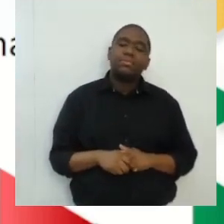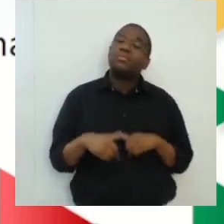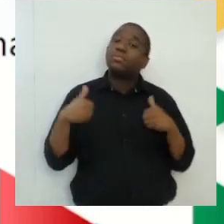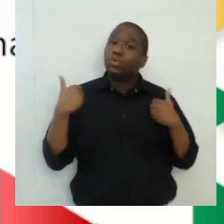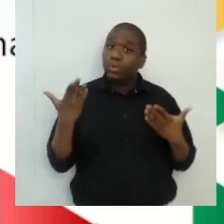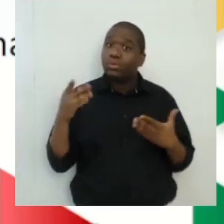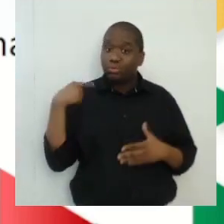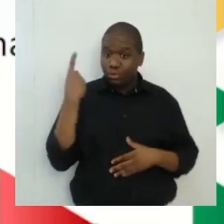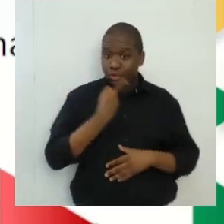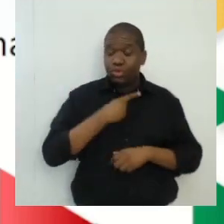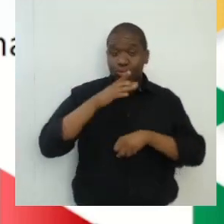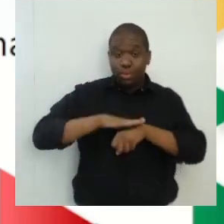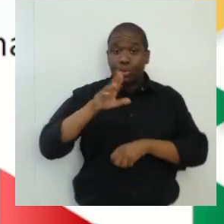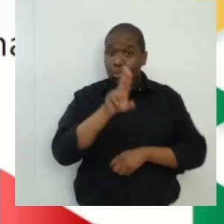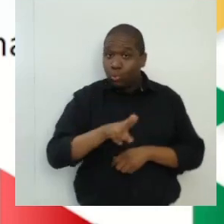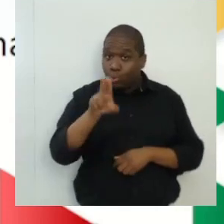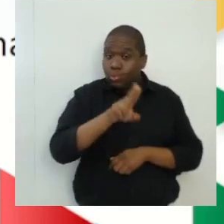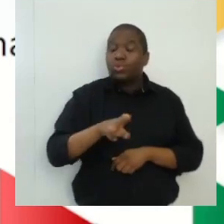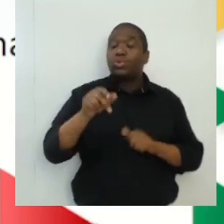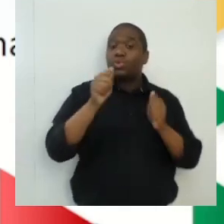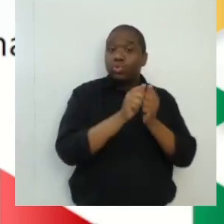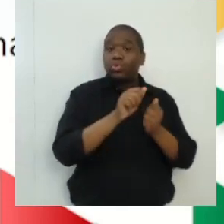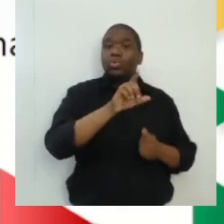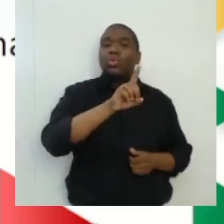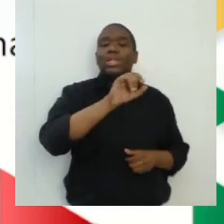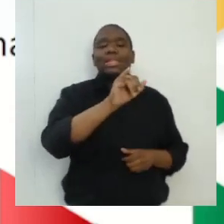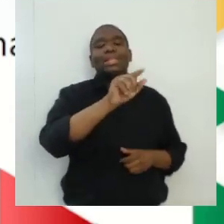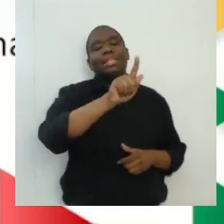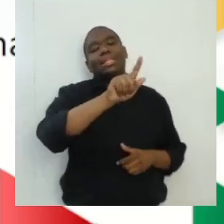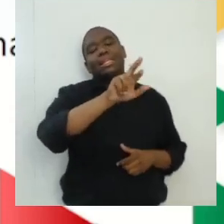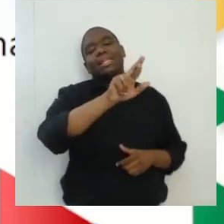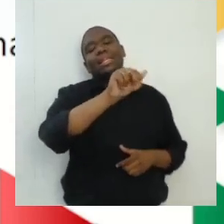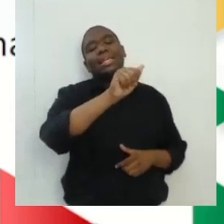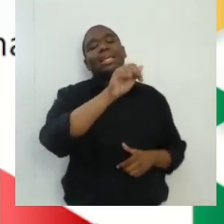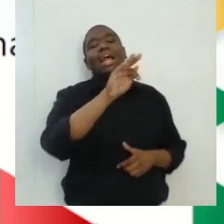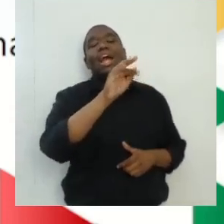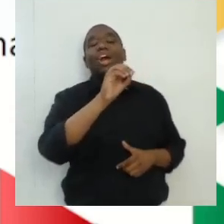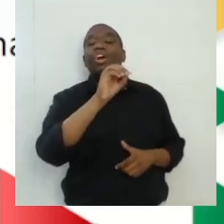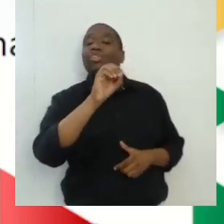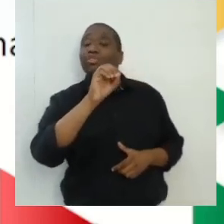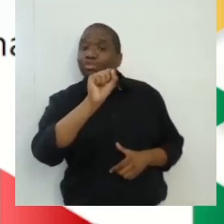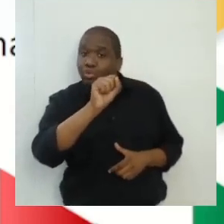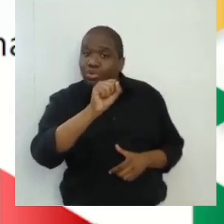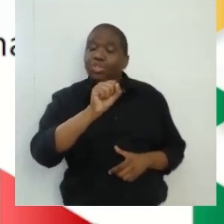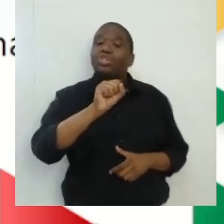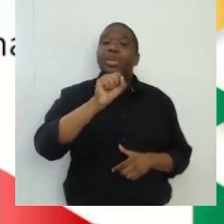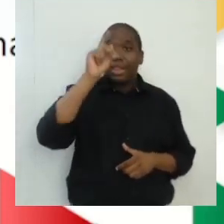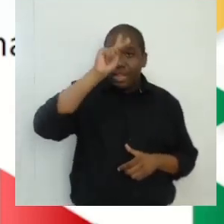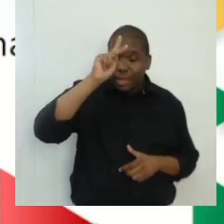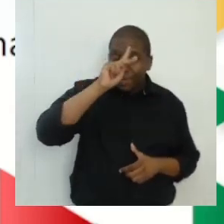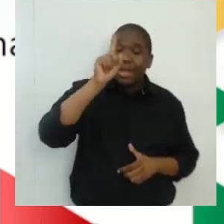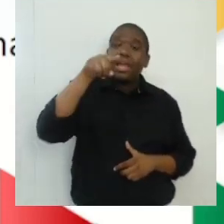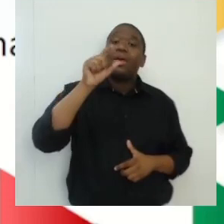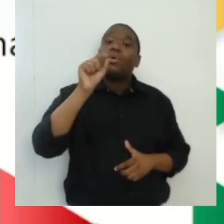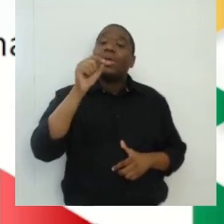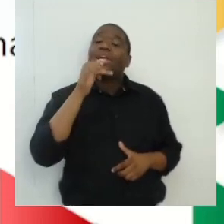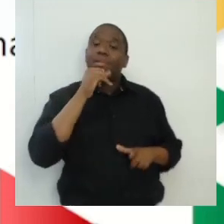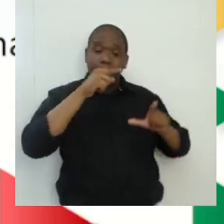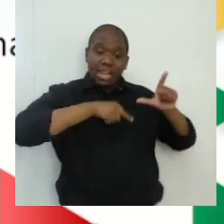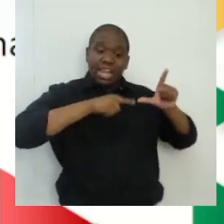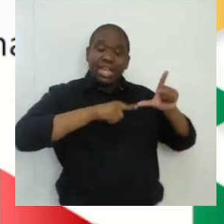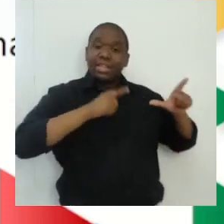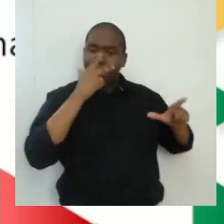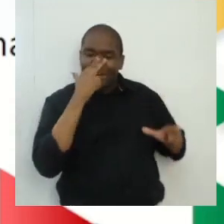Quando utilizamos com os dígrafos, lembra do que é dígrafo? Aquelas duas letrinhas que acabam tendo o som de